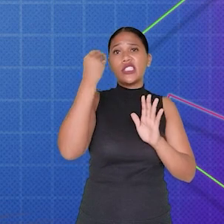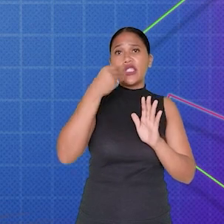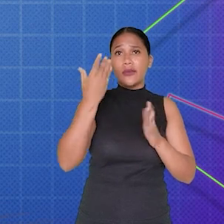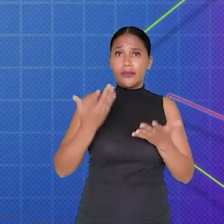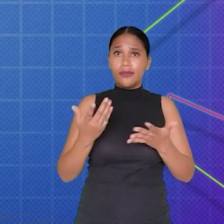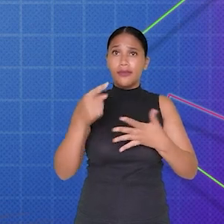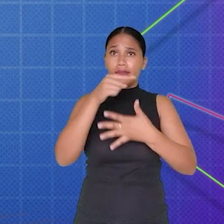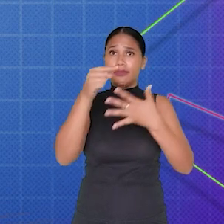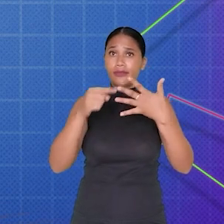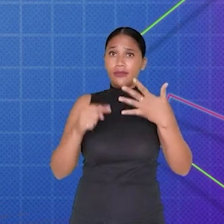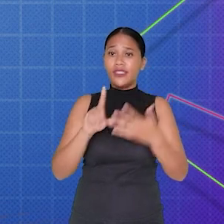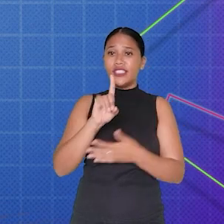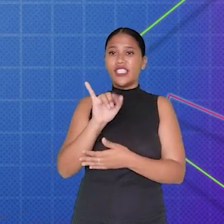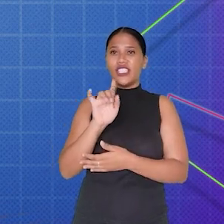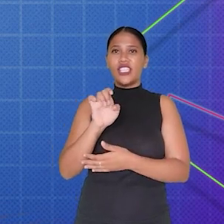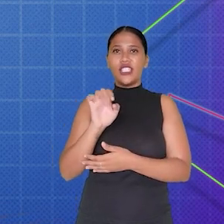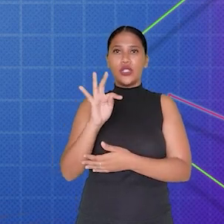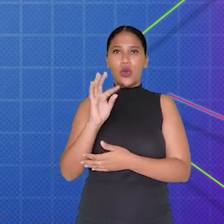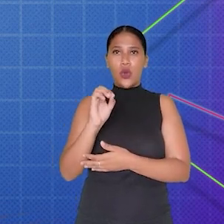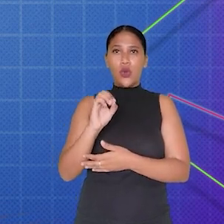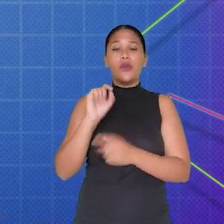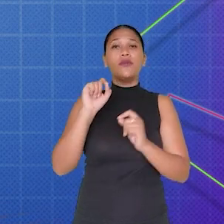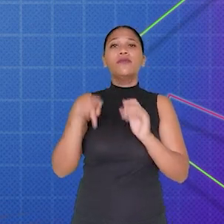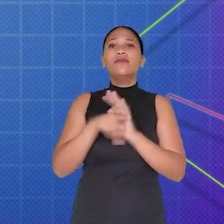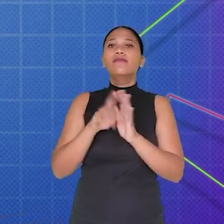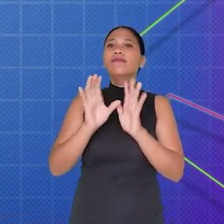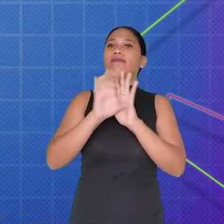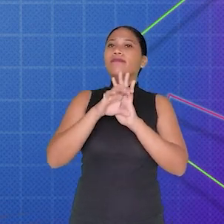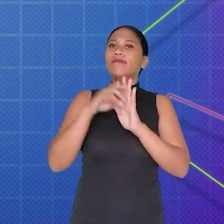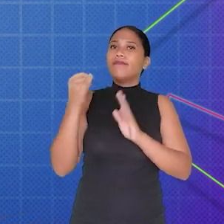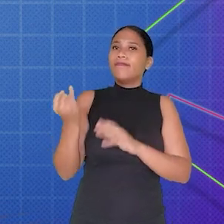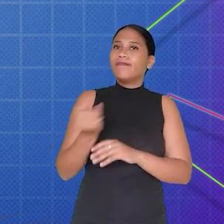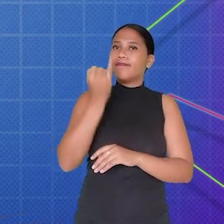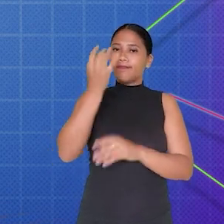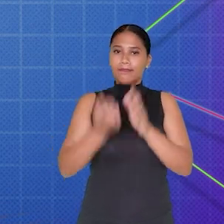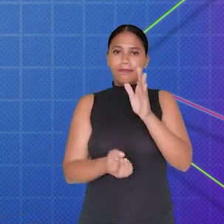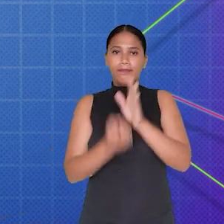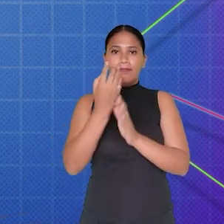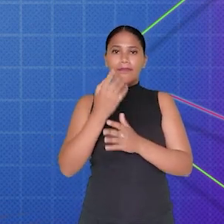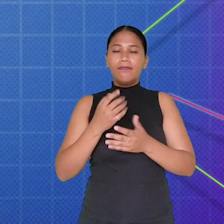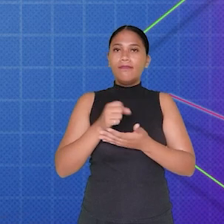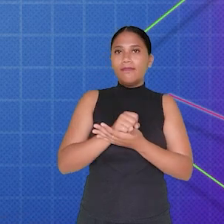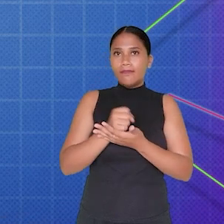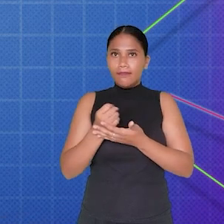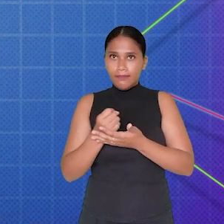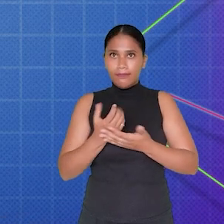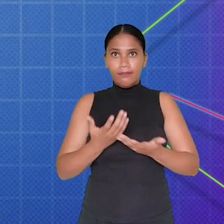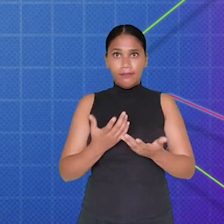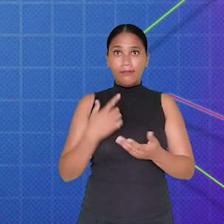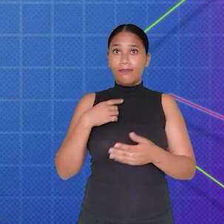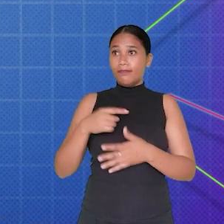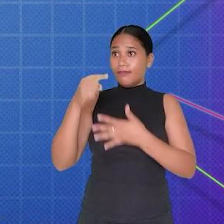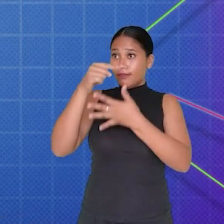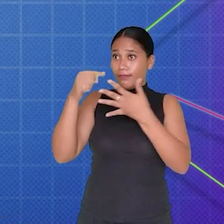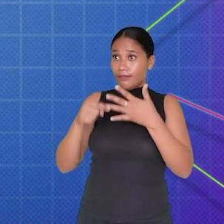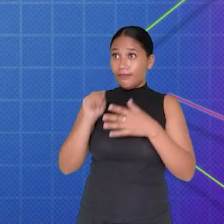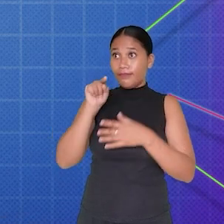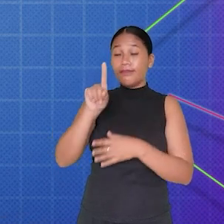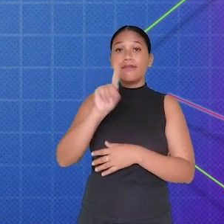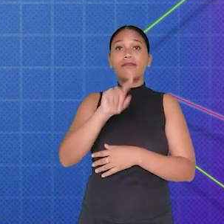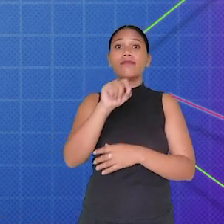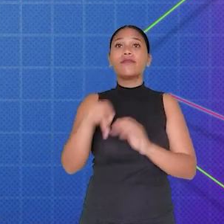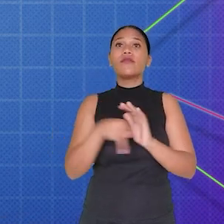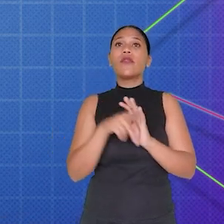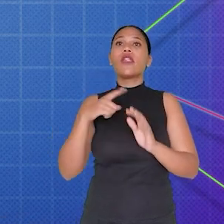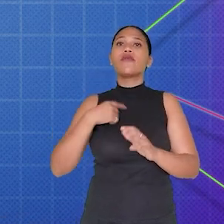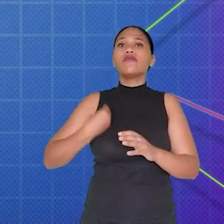experiência do jogo. Os elementos diegéticos e não diegéticos são conceitos importantes na criação de jogos e mídias interativas. Os